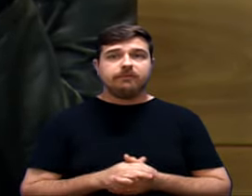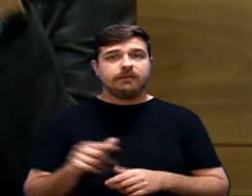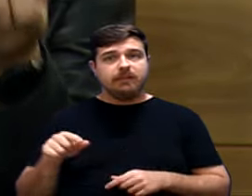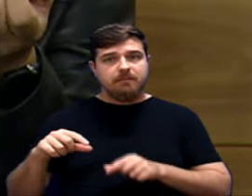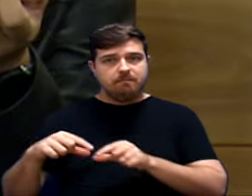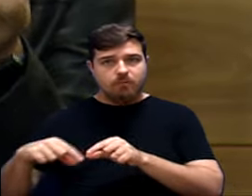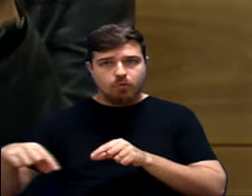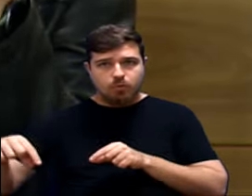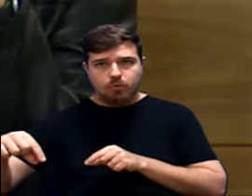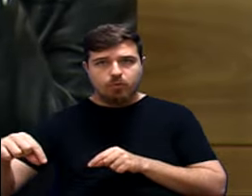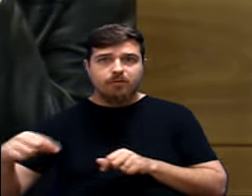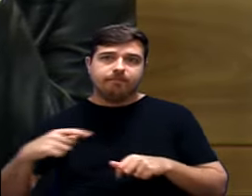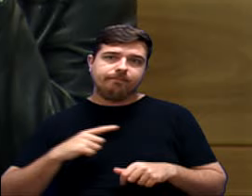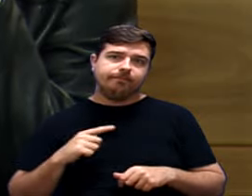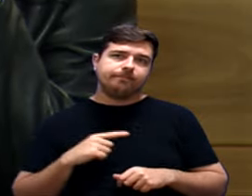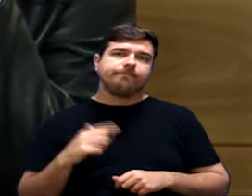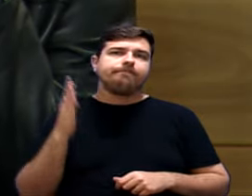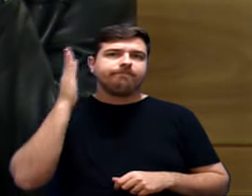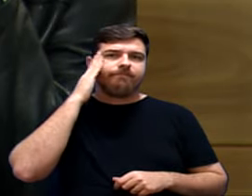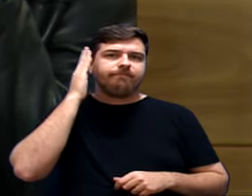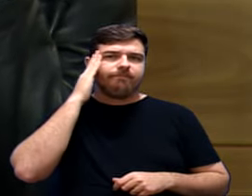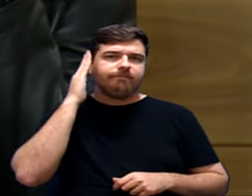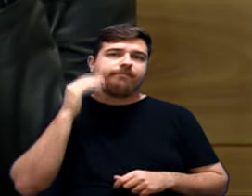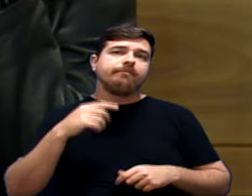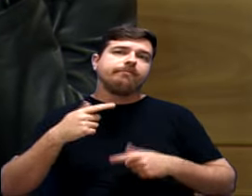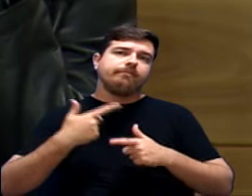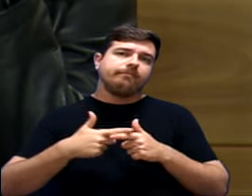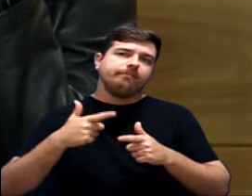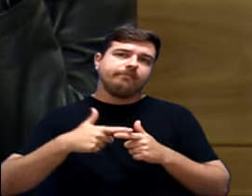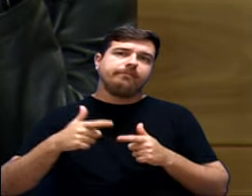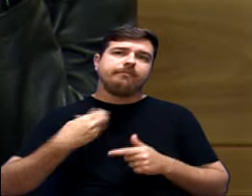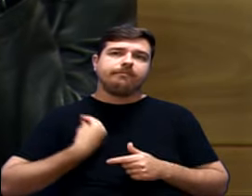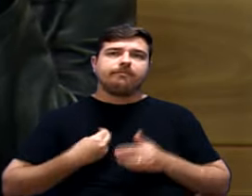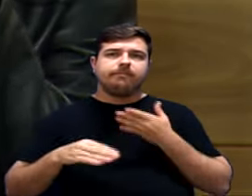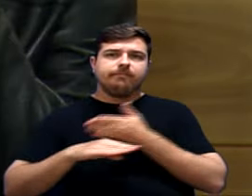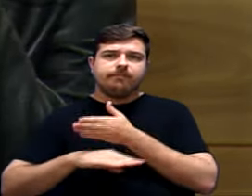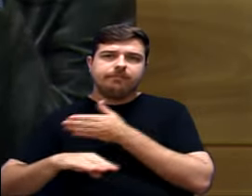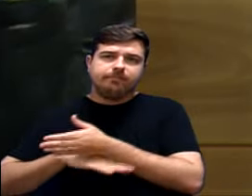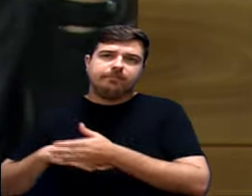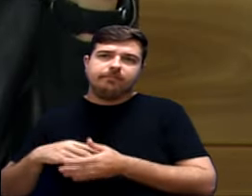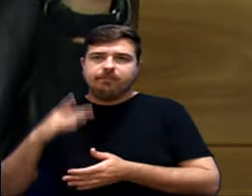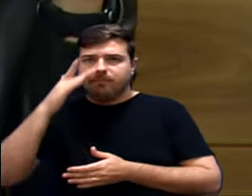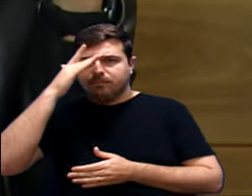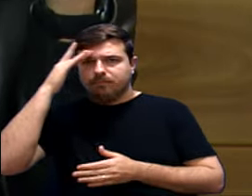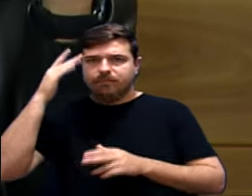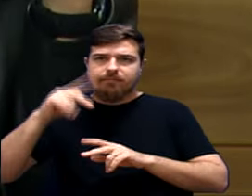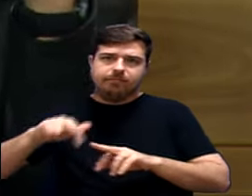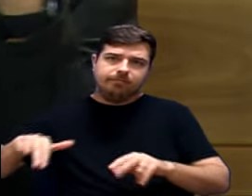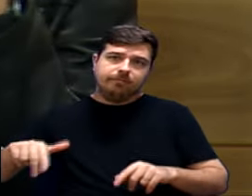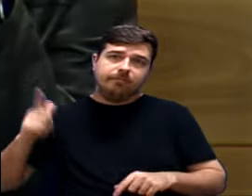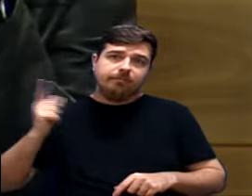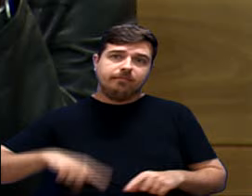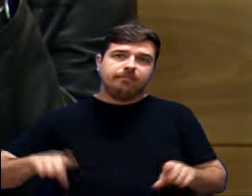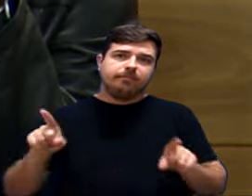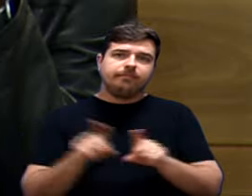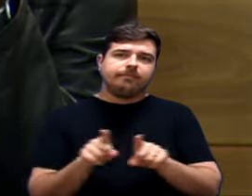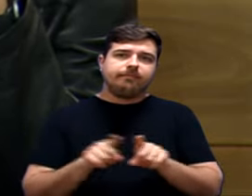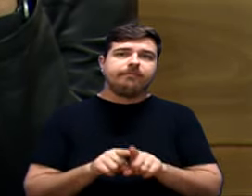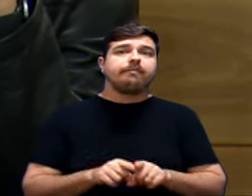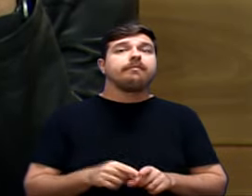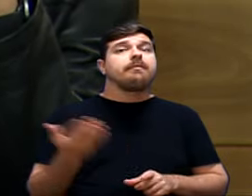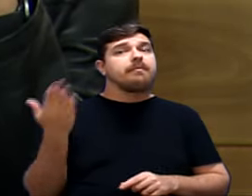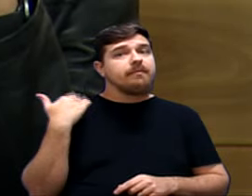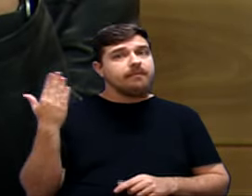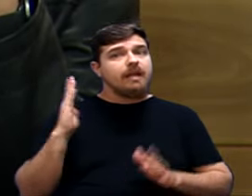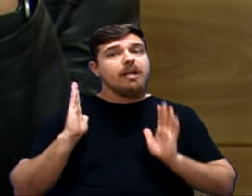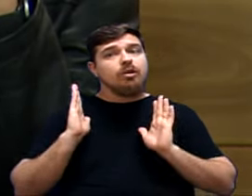na península ali a gente tem bastante problema na de invasão de novas invasões e e outro caso Vale ressaltar que já foram